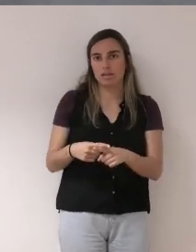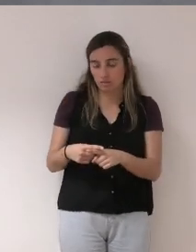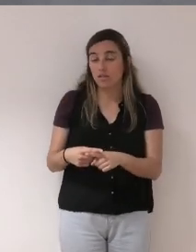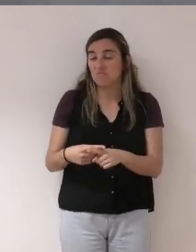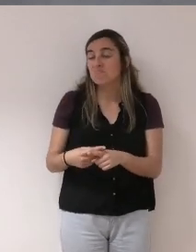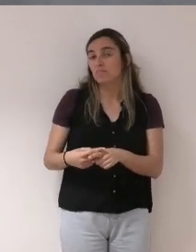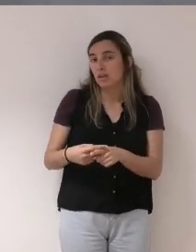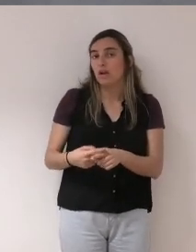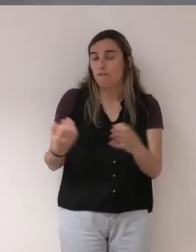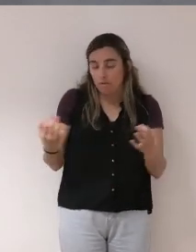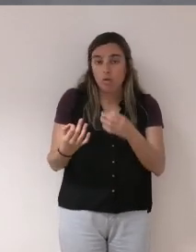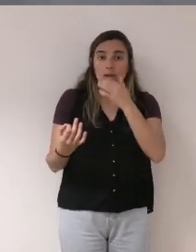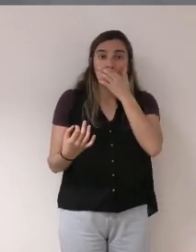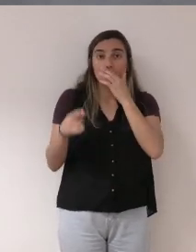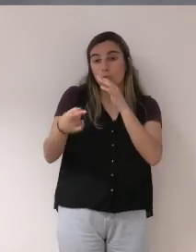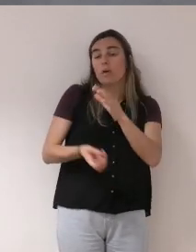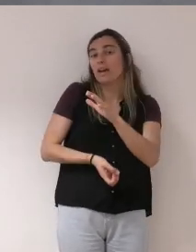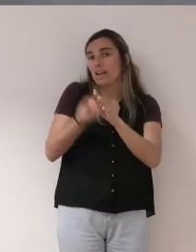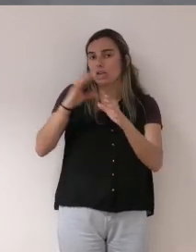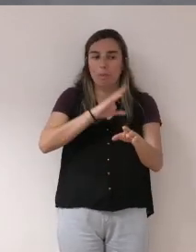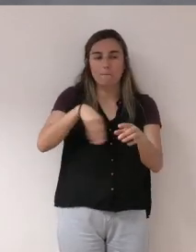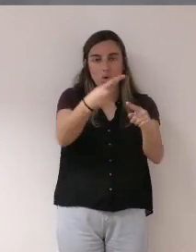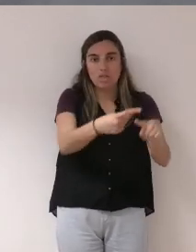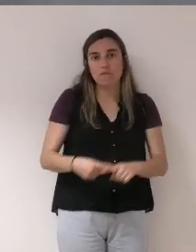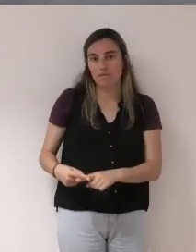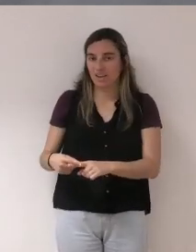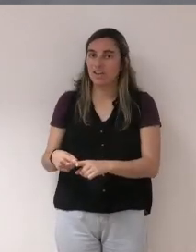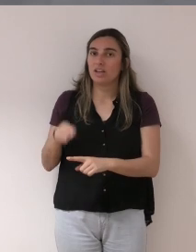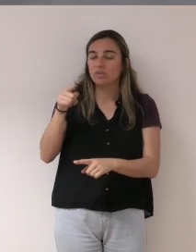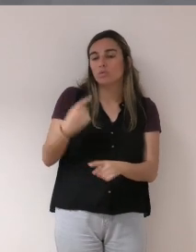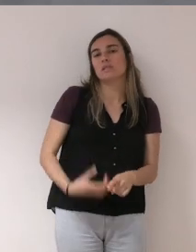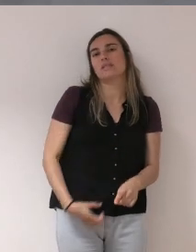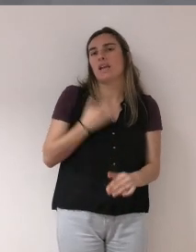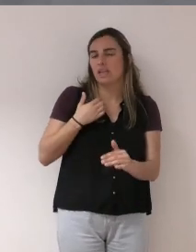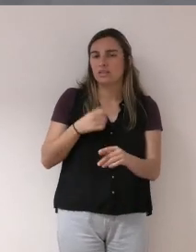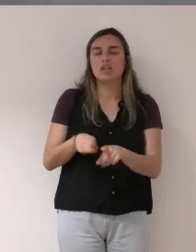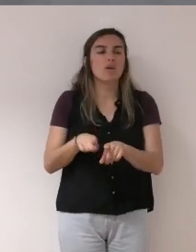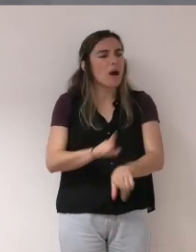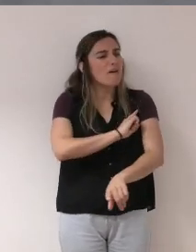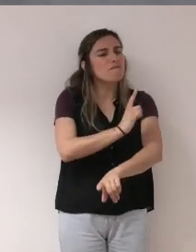Por essa pulsão de criar mundos. Isso, para si, é mais forte do que,